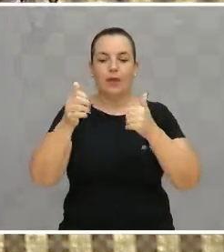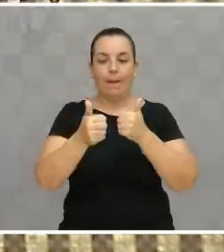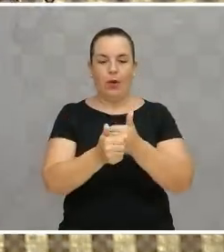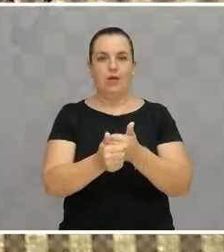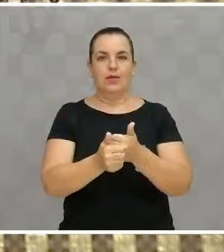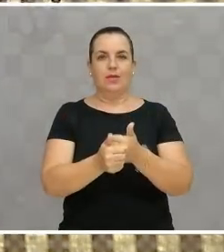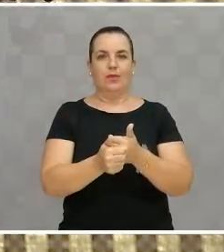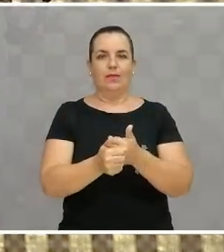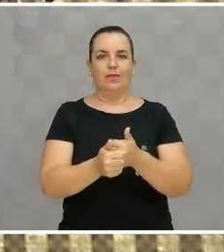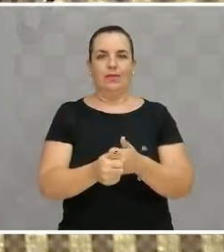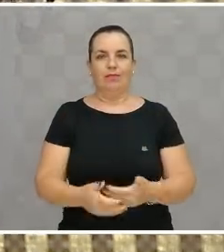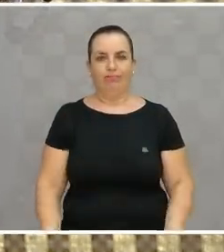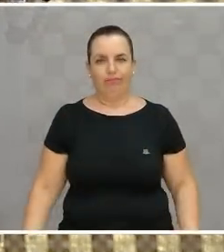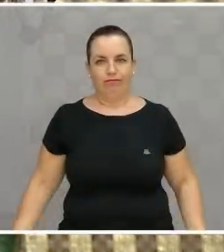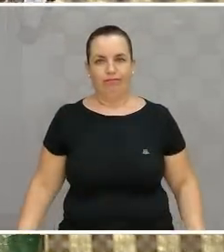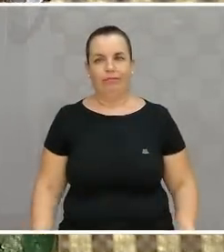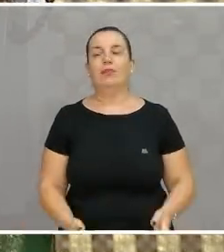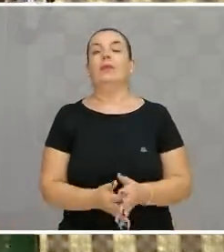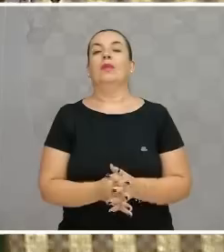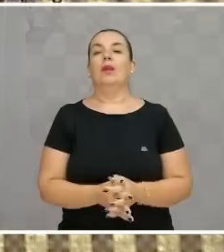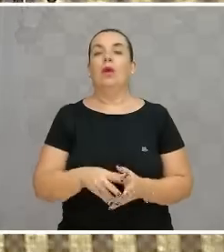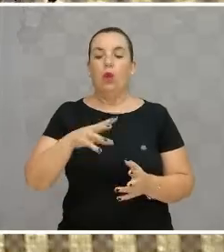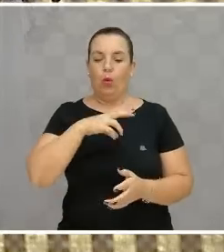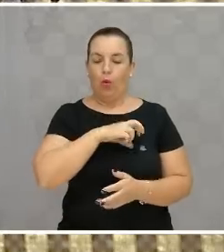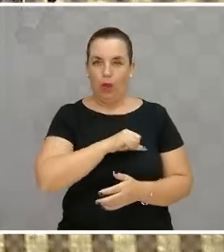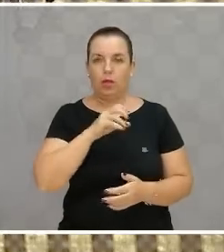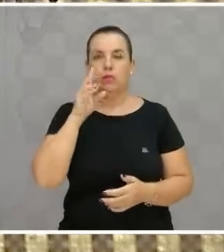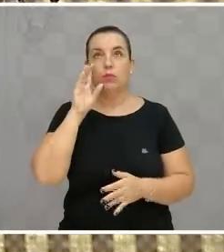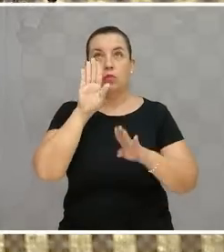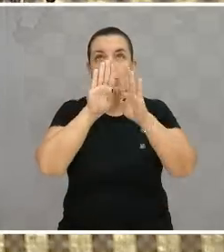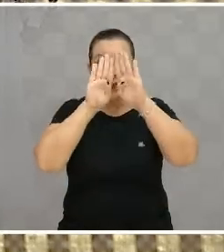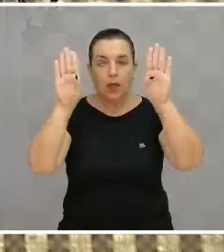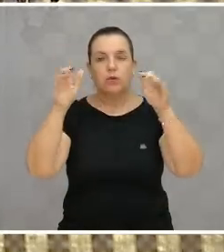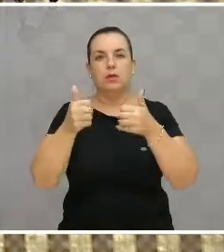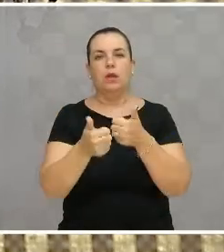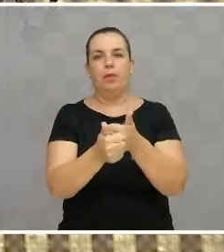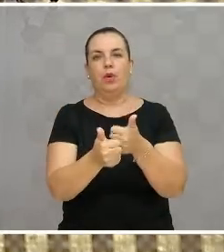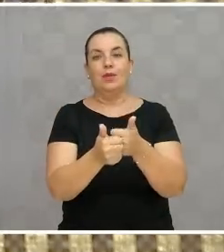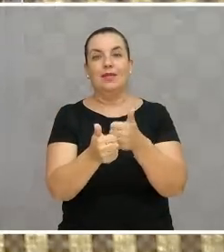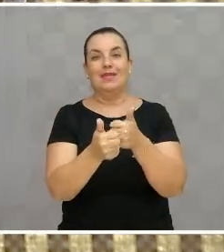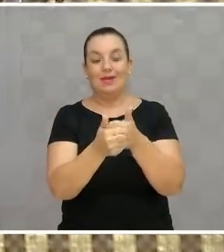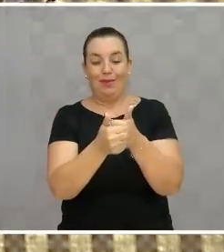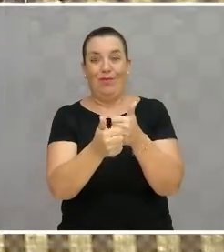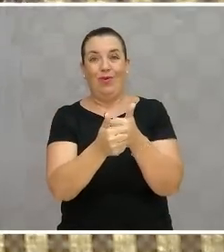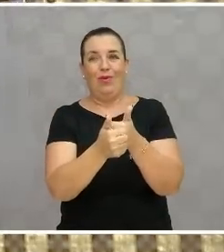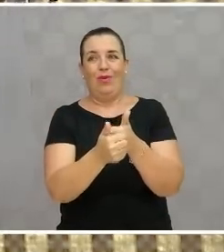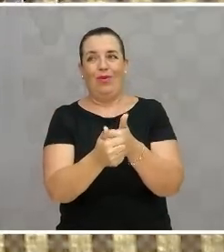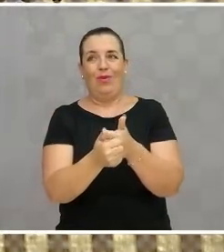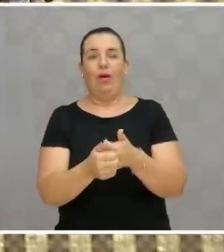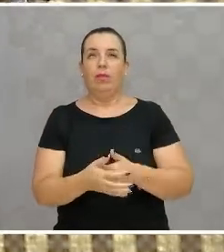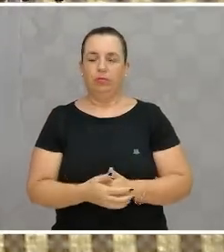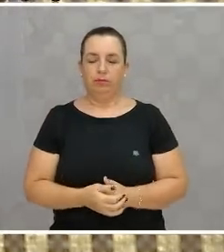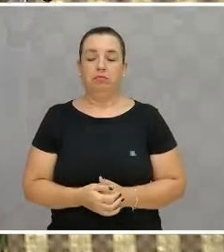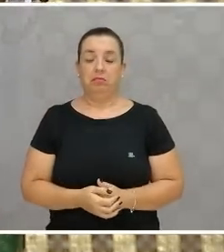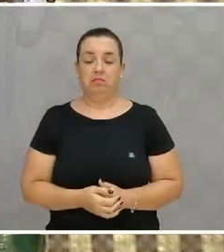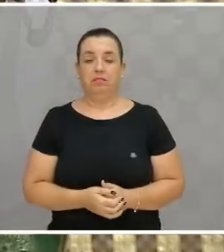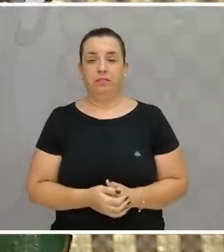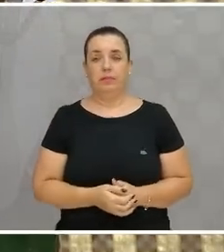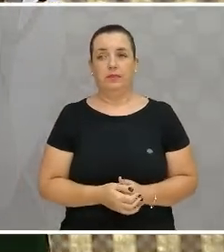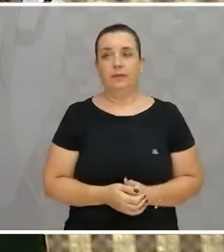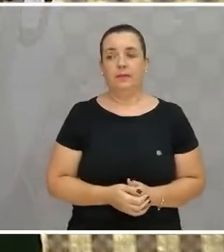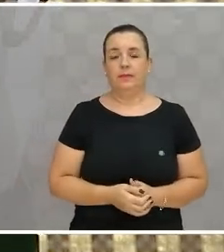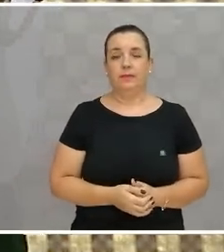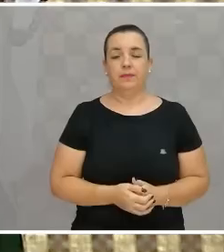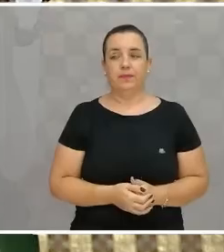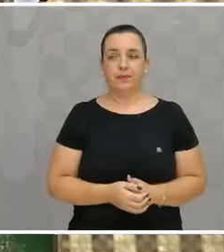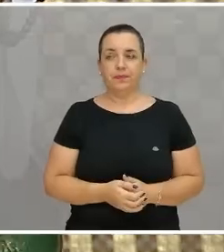Na pior das hipóteses, o reino dos céus está próximo. Não entendi, padre, explico.